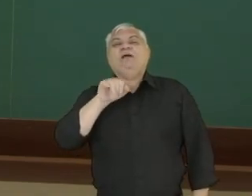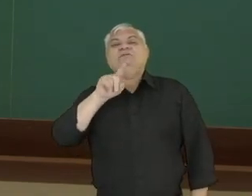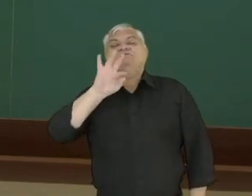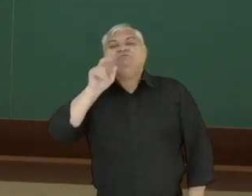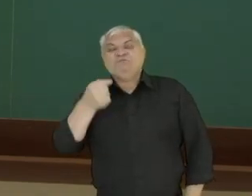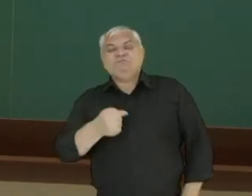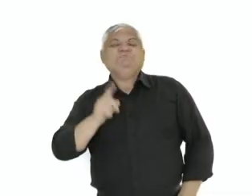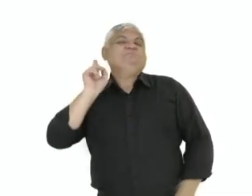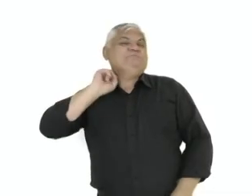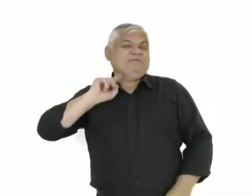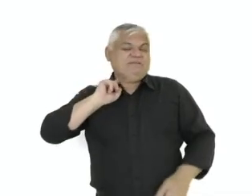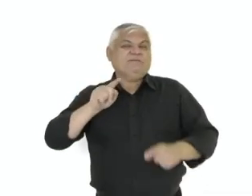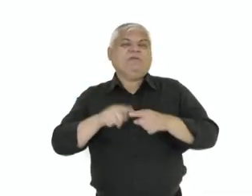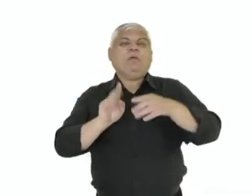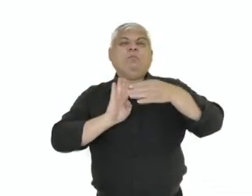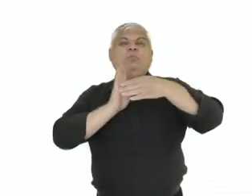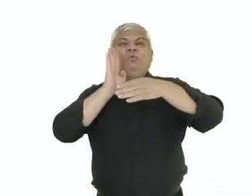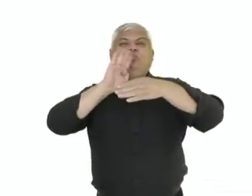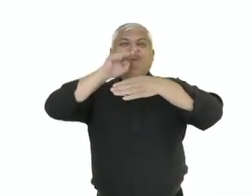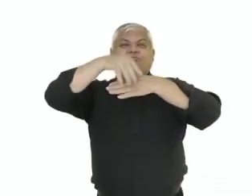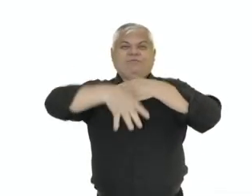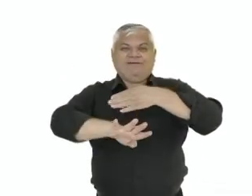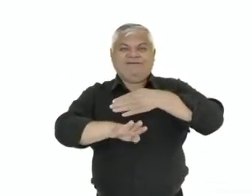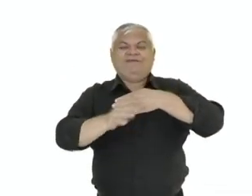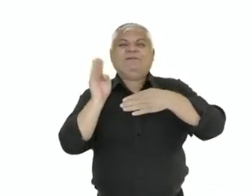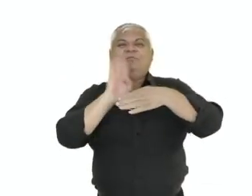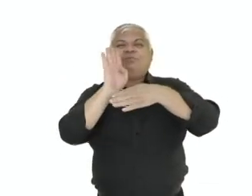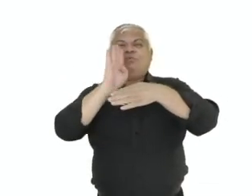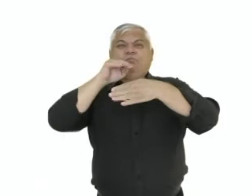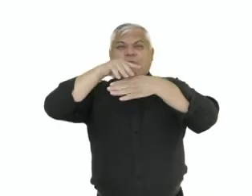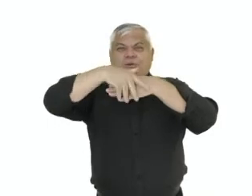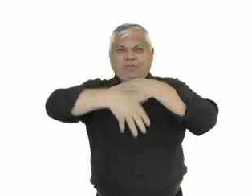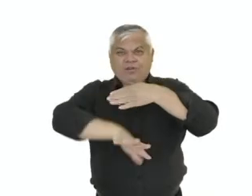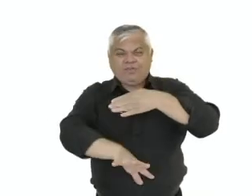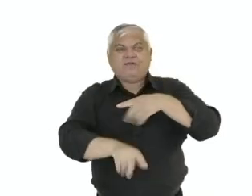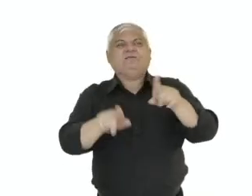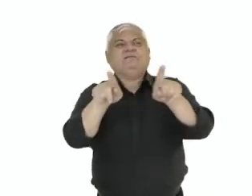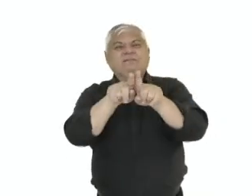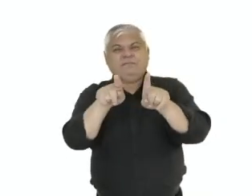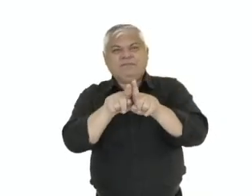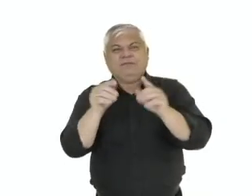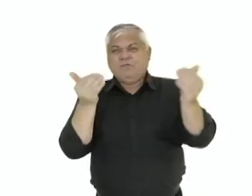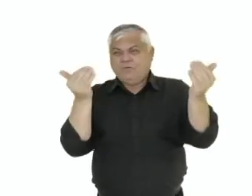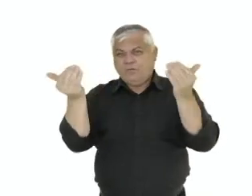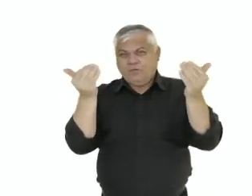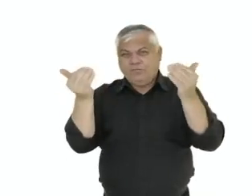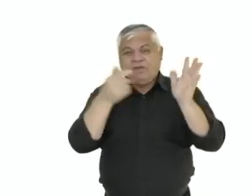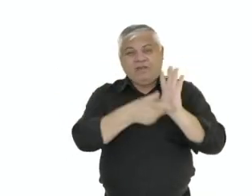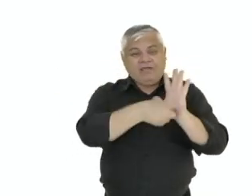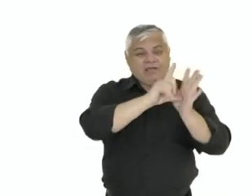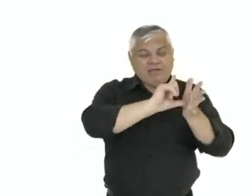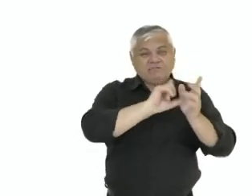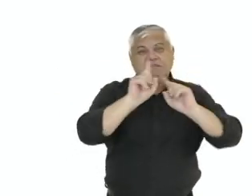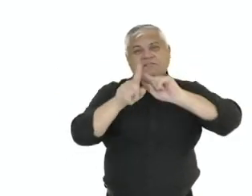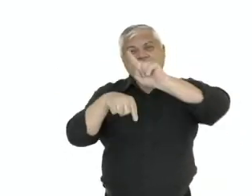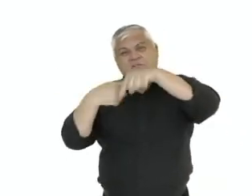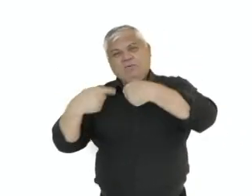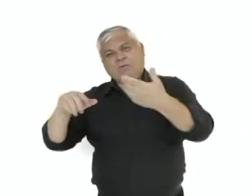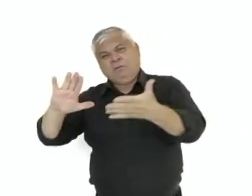mesmo comparativo. Olhando essa imagem na tela, você pode efetuar a mesma comparação do antes e